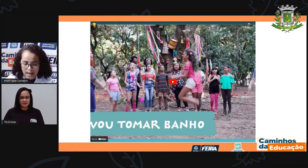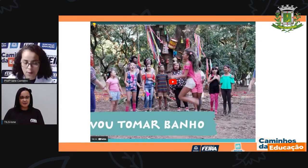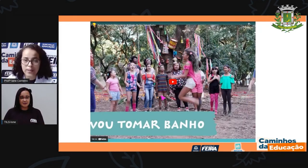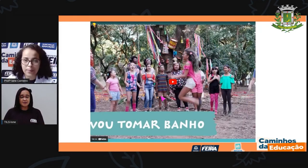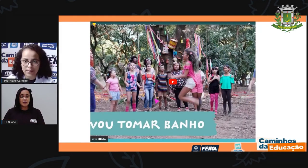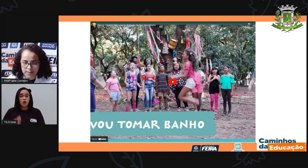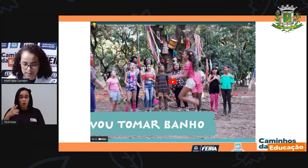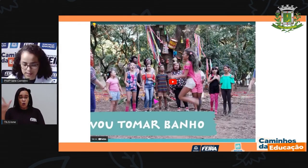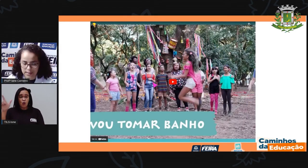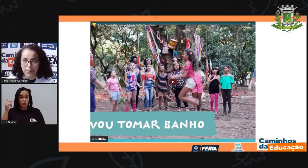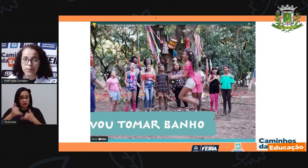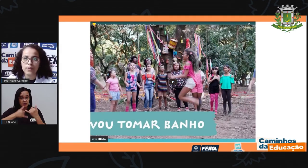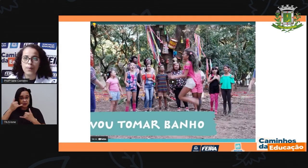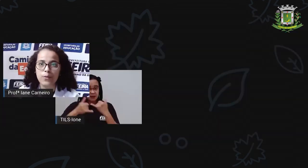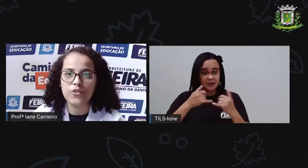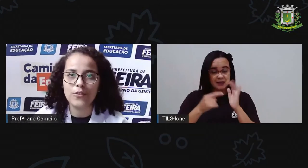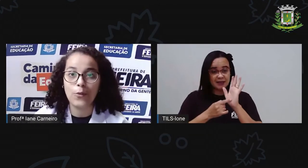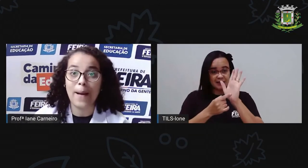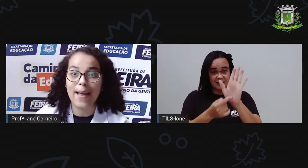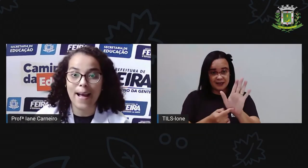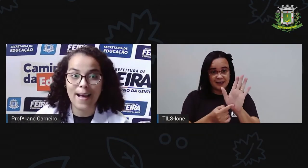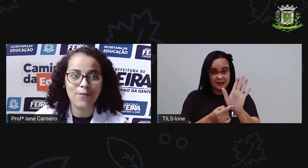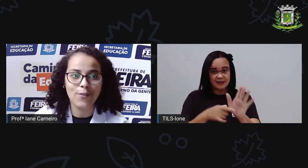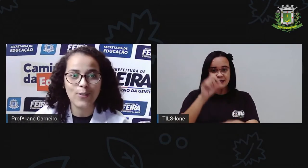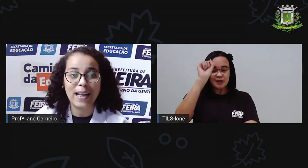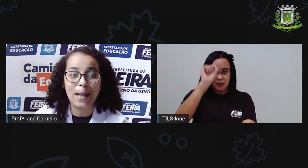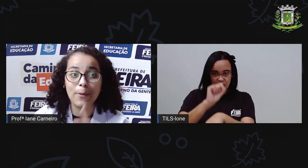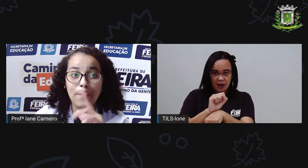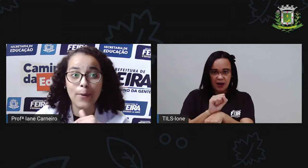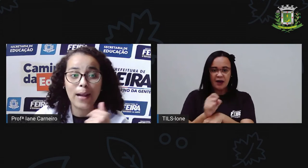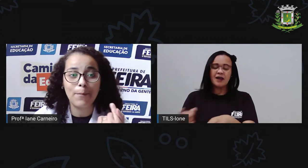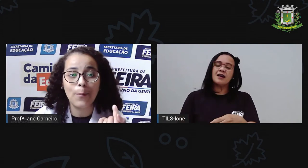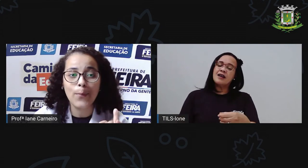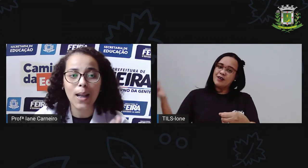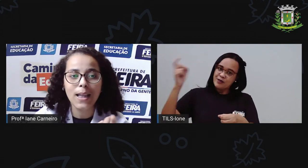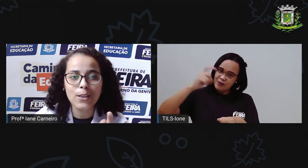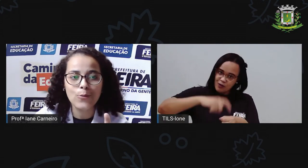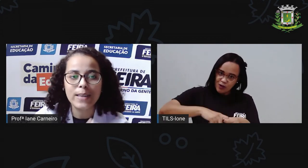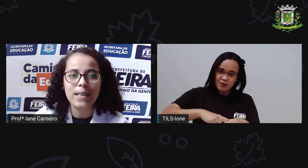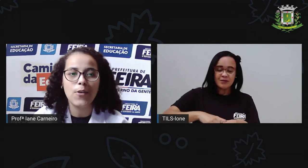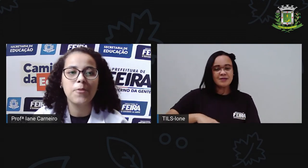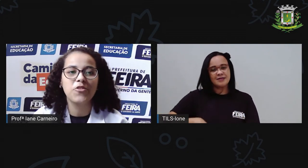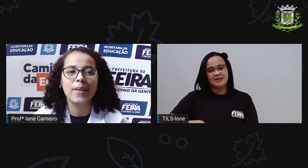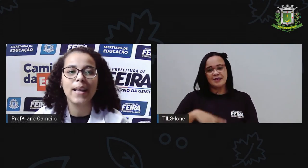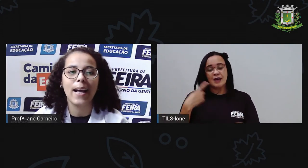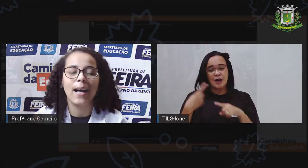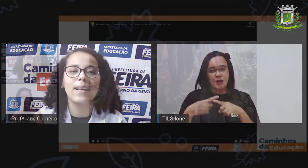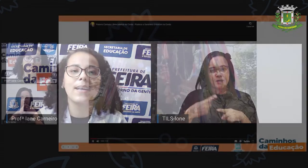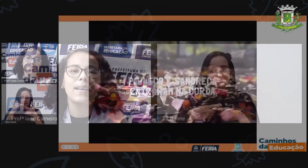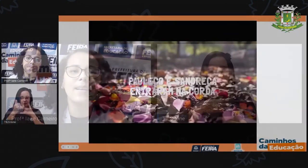te